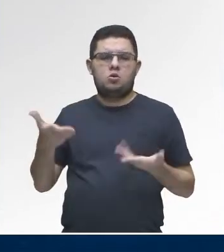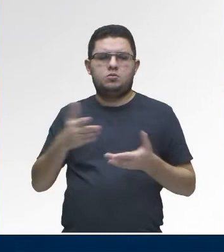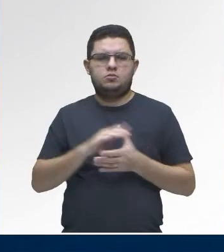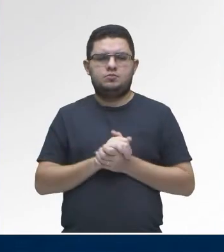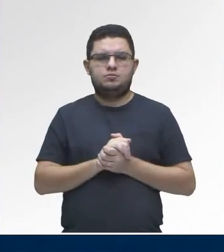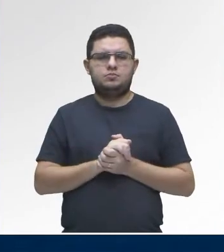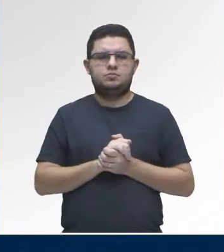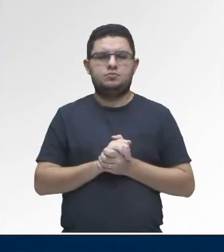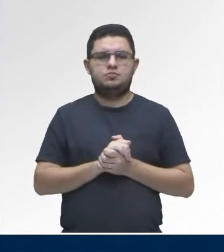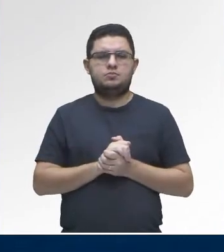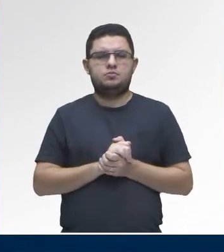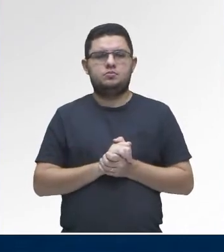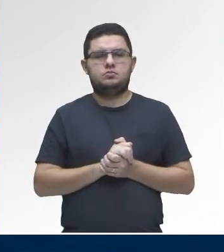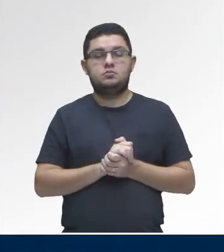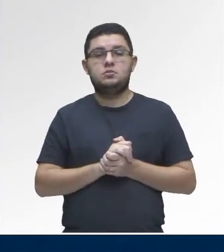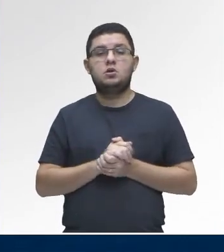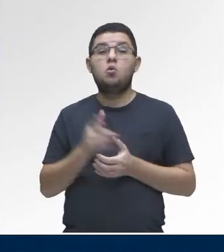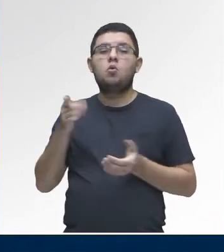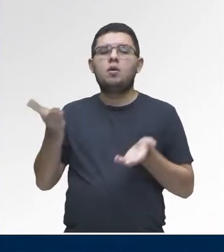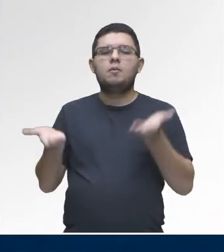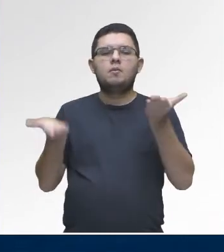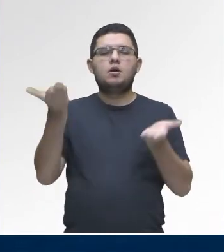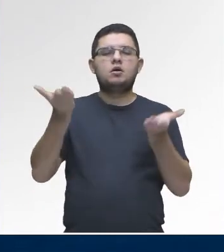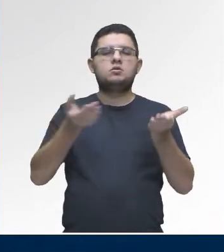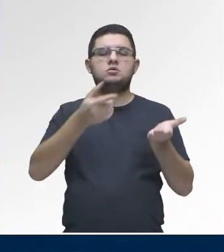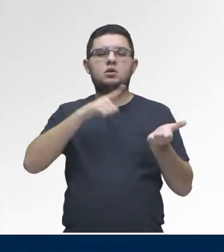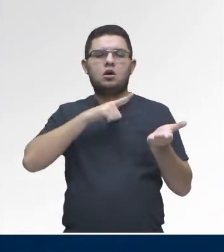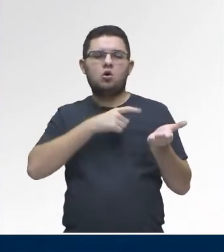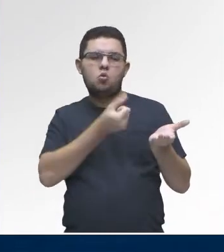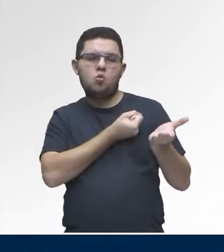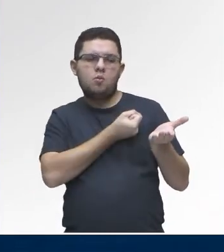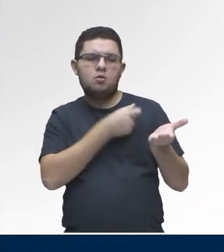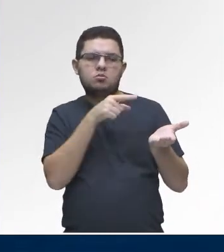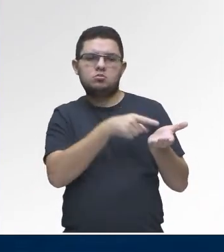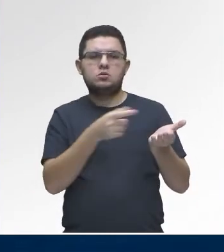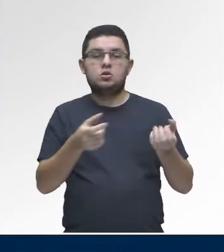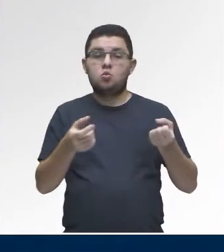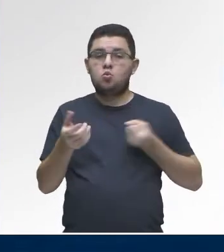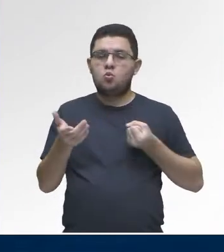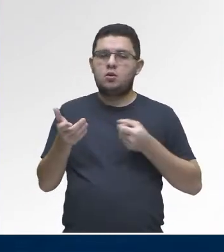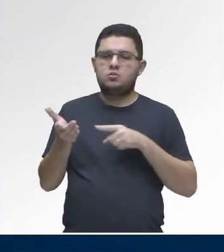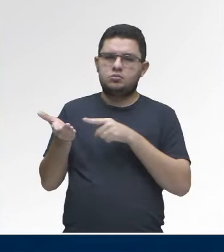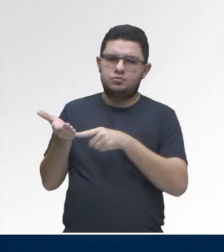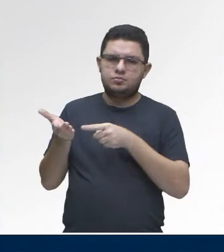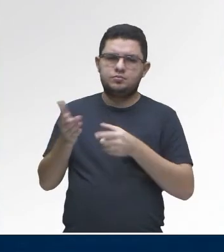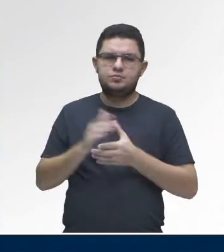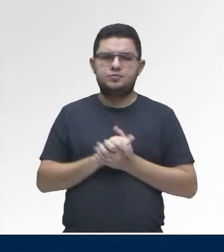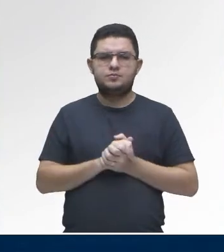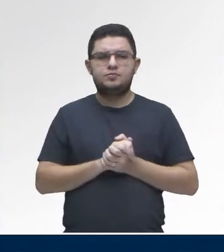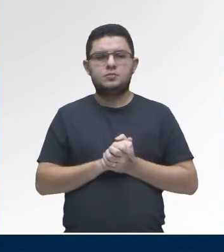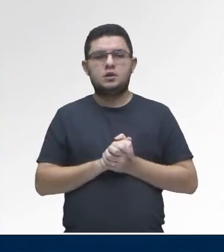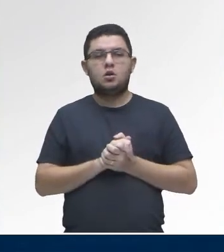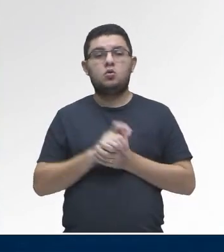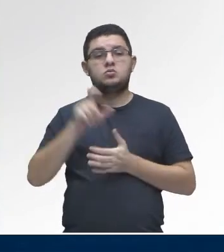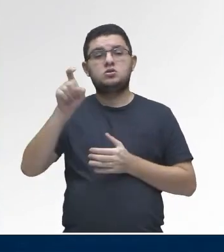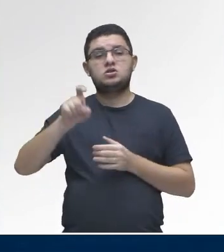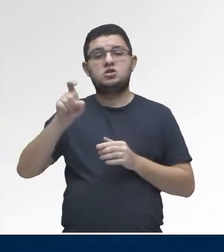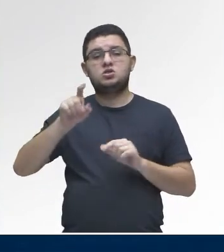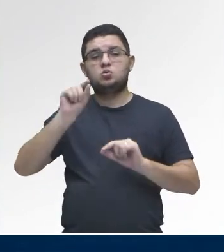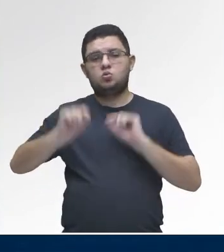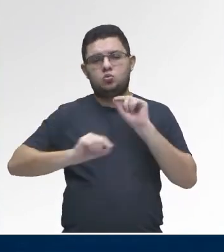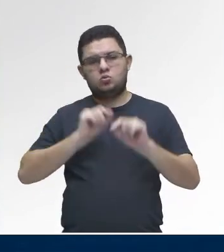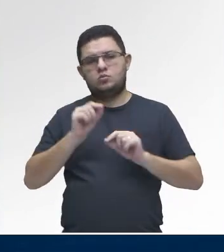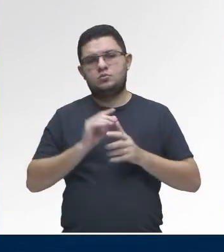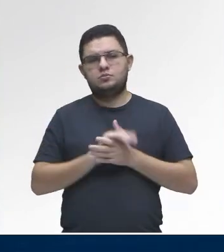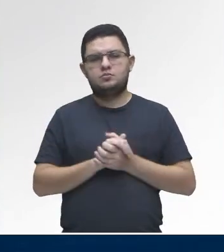balança, a gente tem esses outros valores. Esse outro valor, no caso, né? Então, a gente tem x,